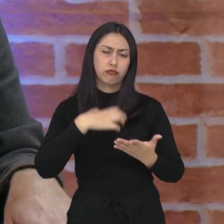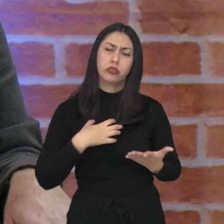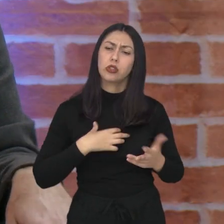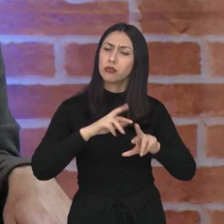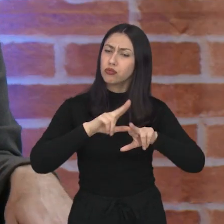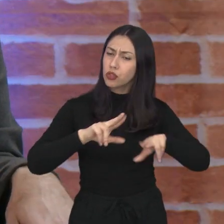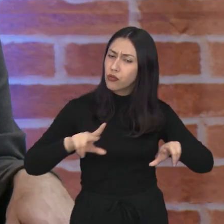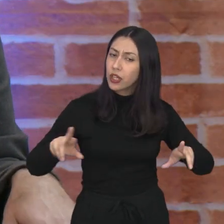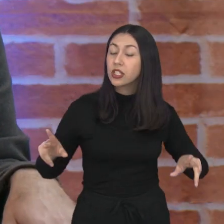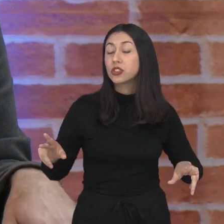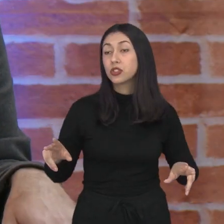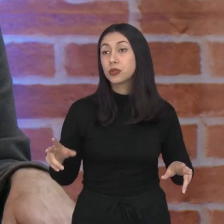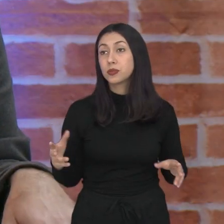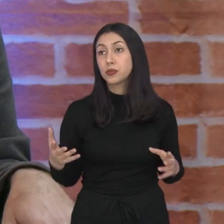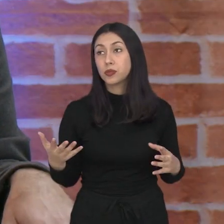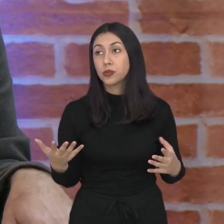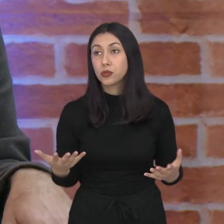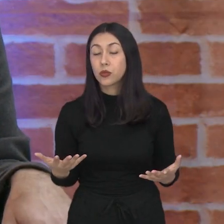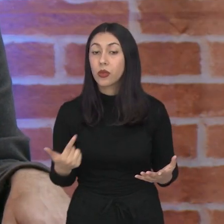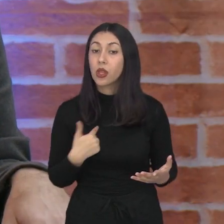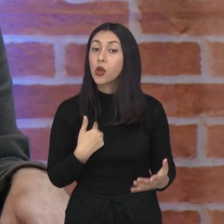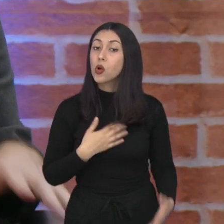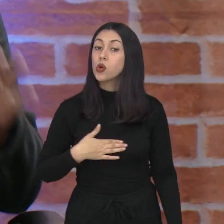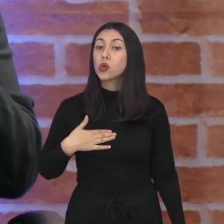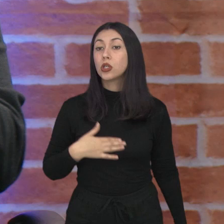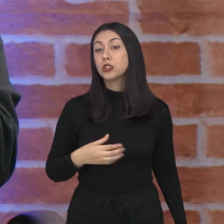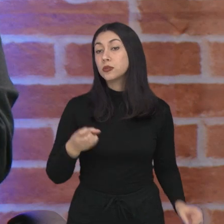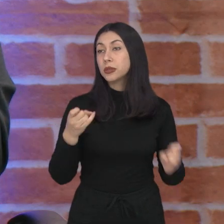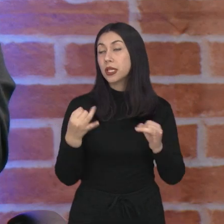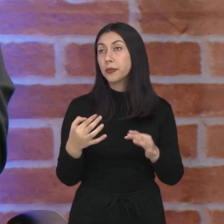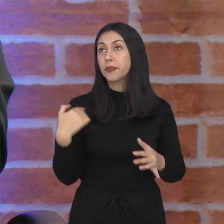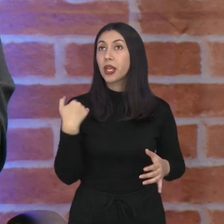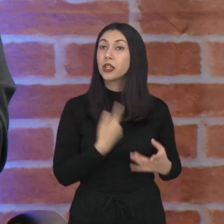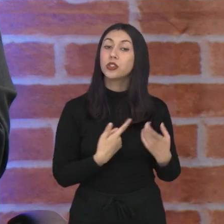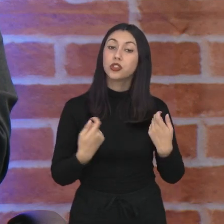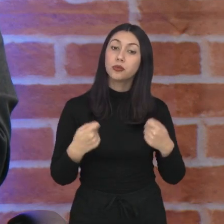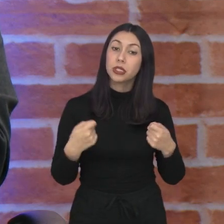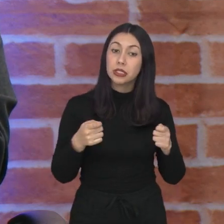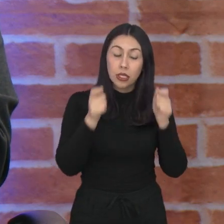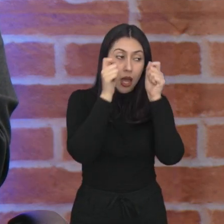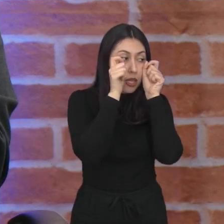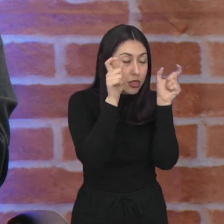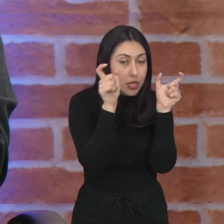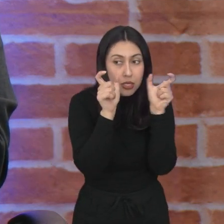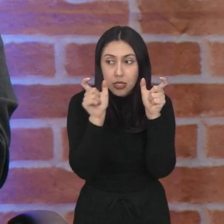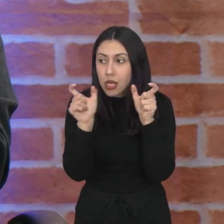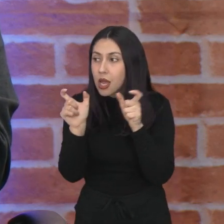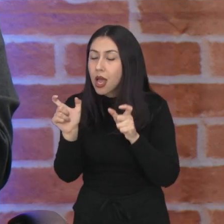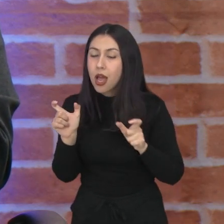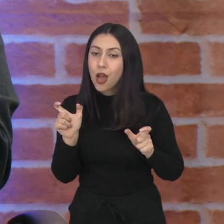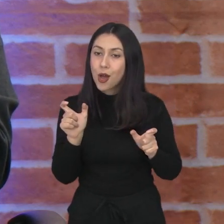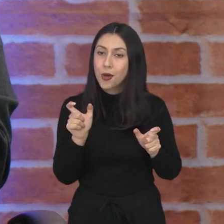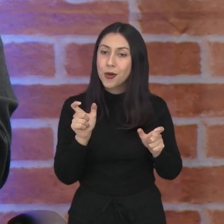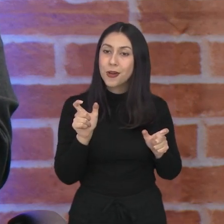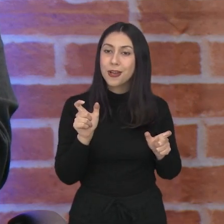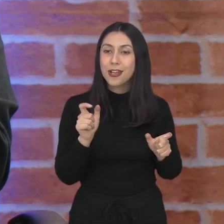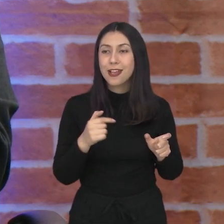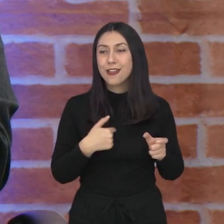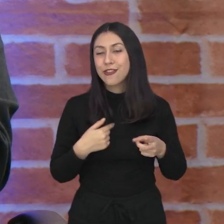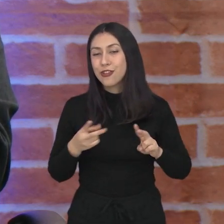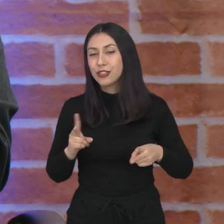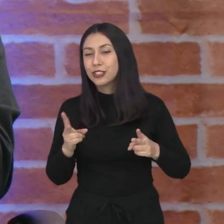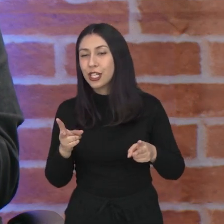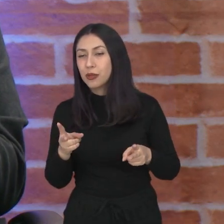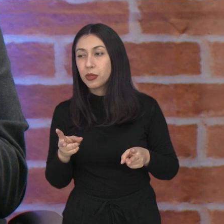né? Eu gosto muito de dizer que assim, a gente tem que manter a antena ligada, né? Então, eu estou